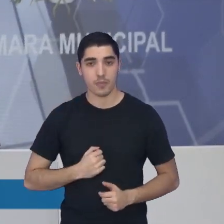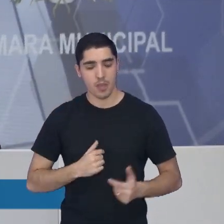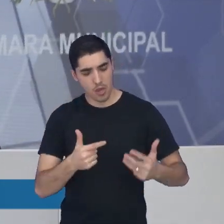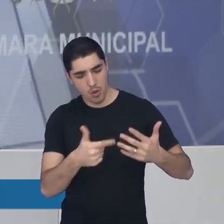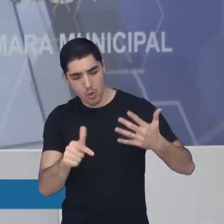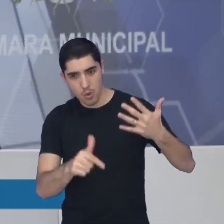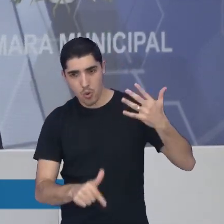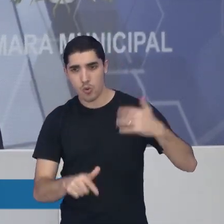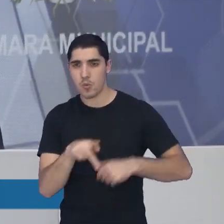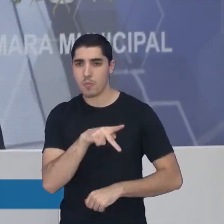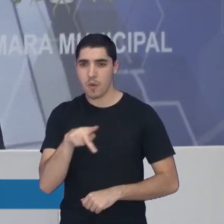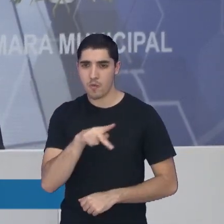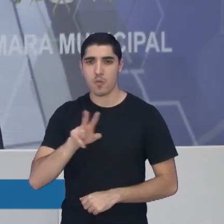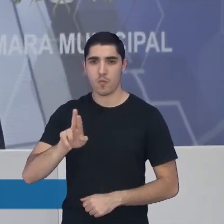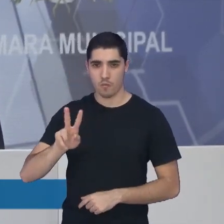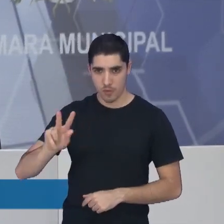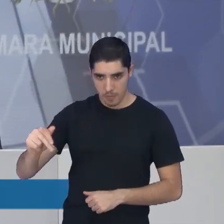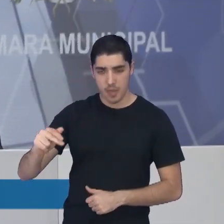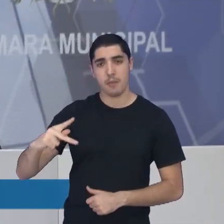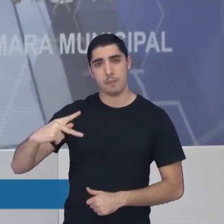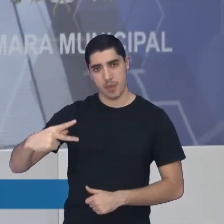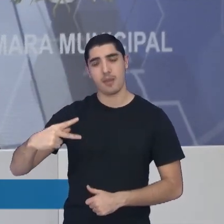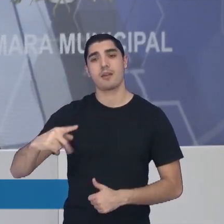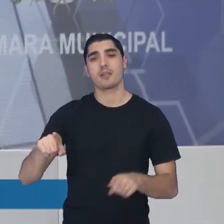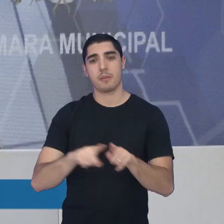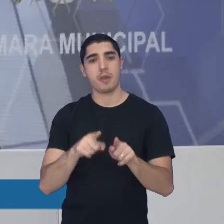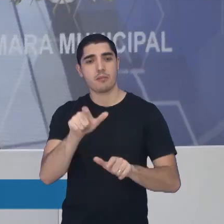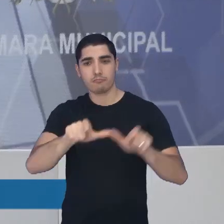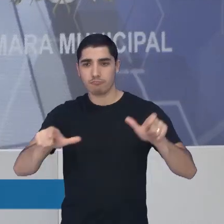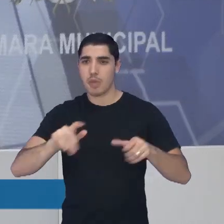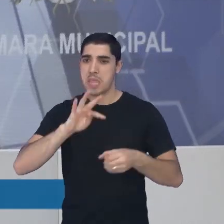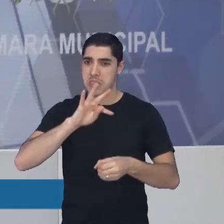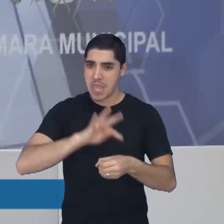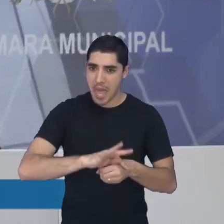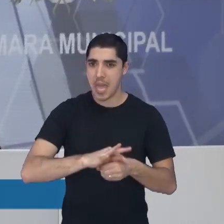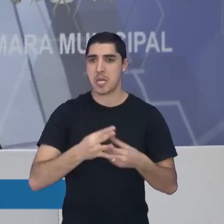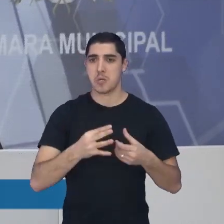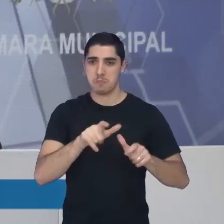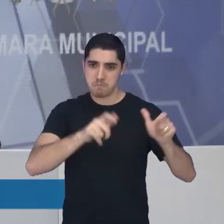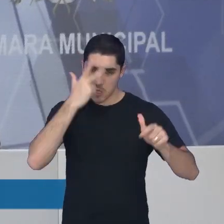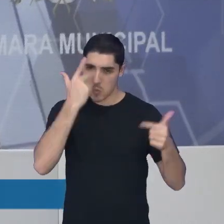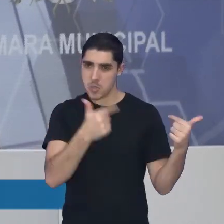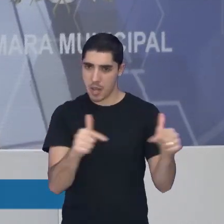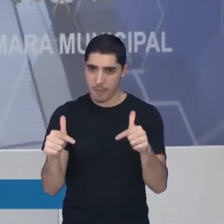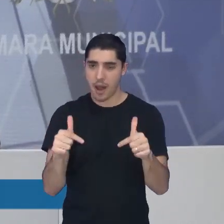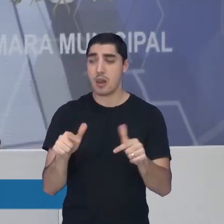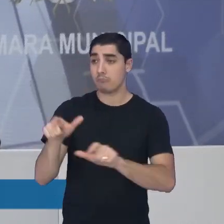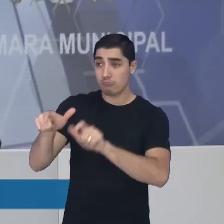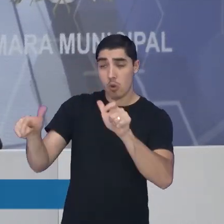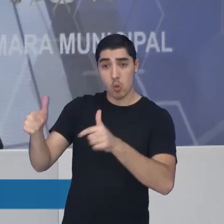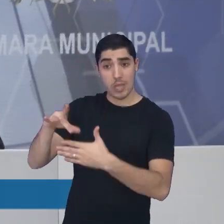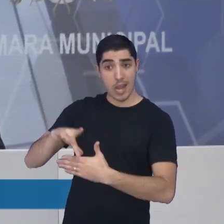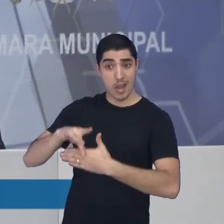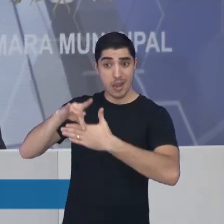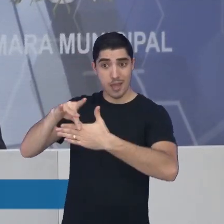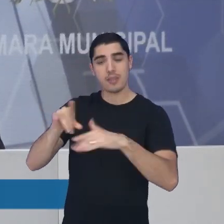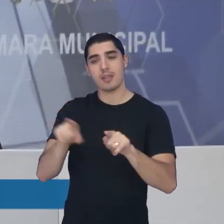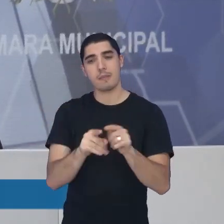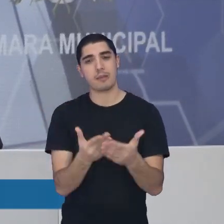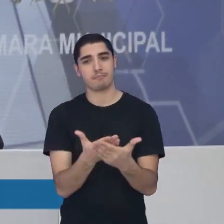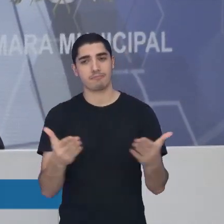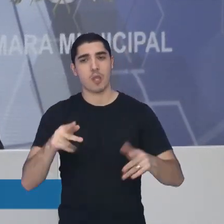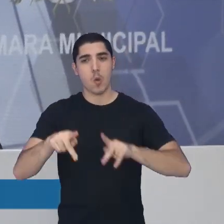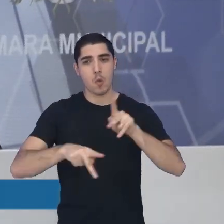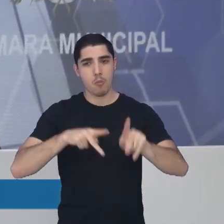da Univap, mais uma vez, aos técnicos educacionais da Univap aqui presentes, demais autoridades e ao povo presente, meu